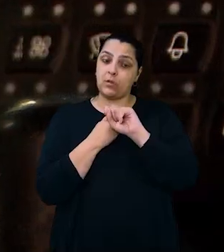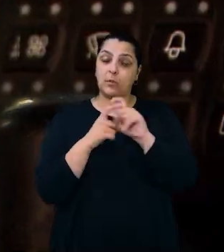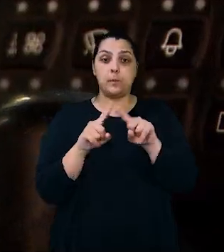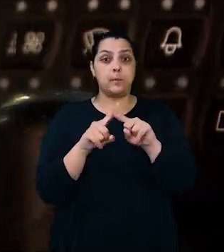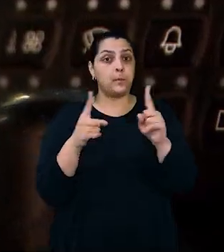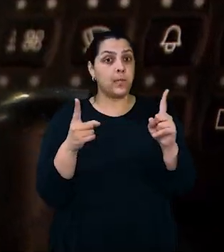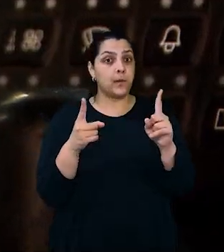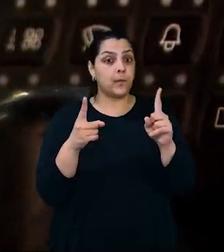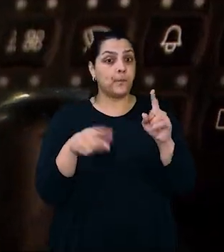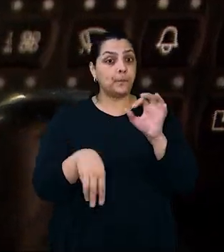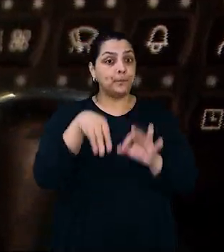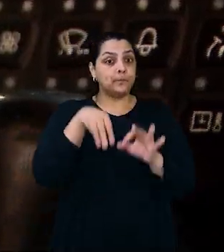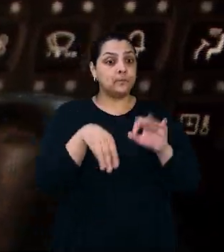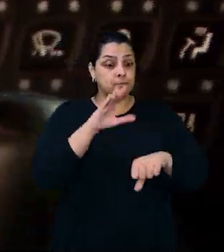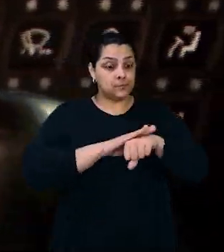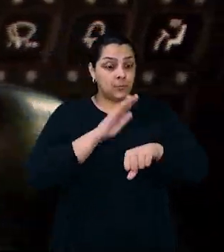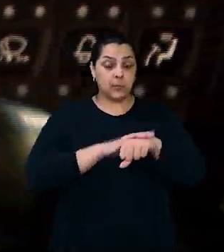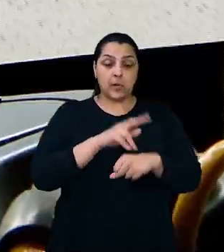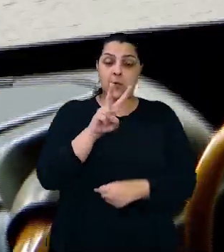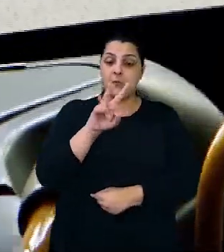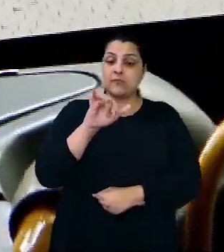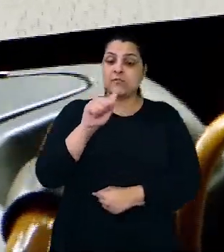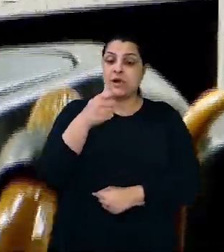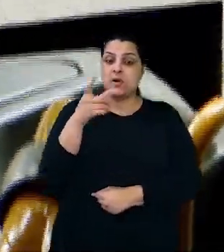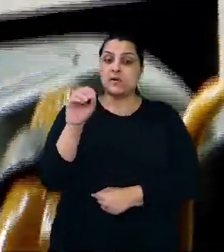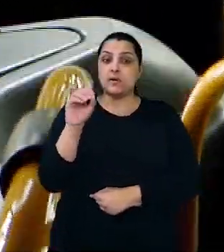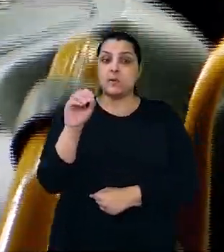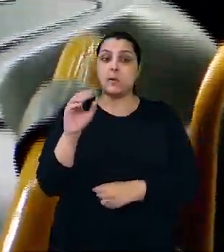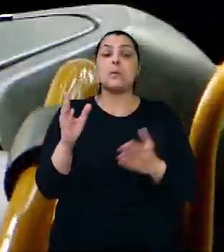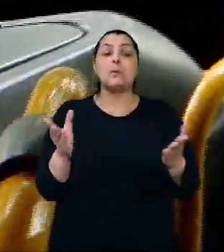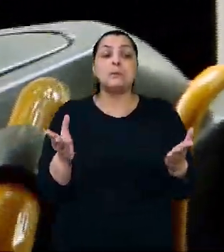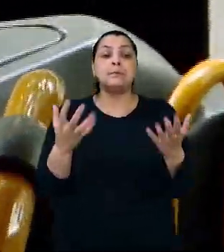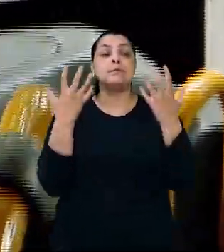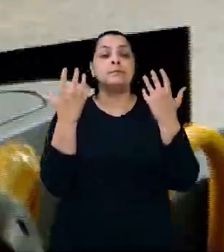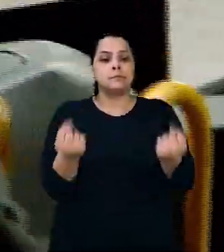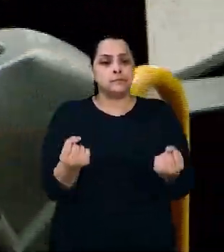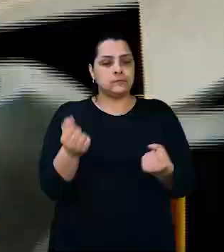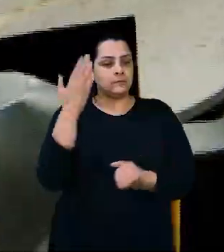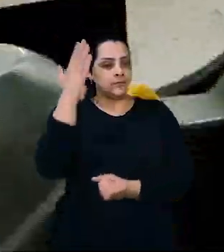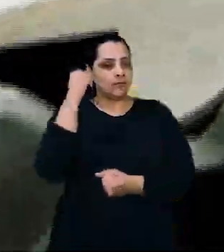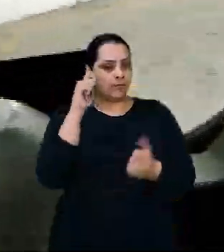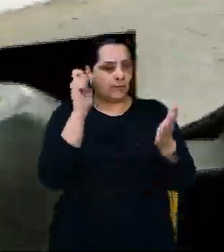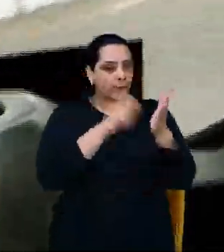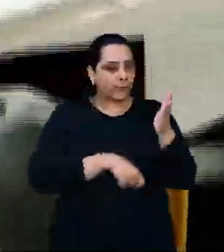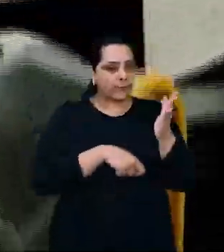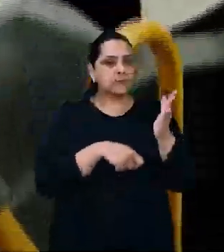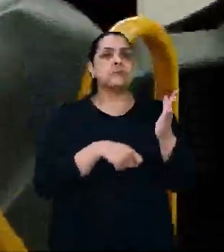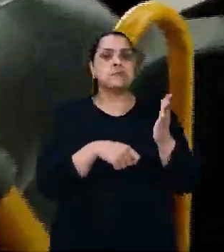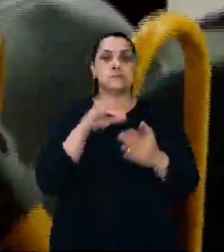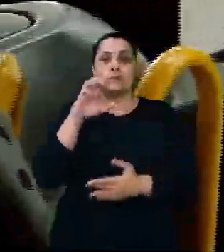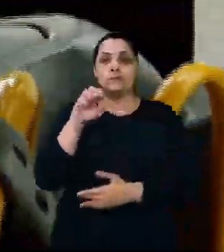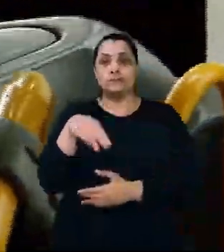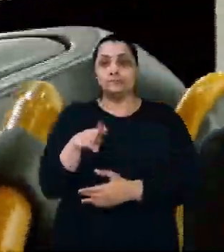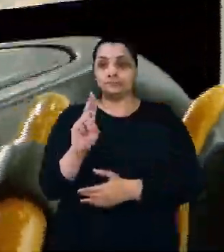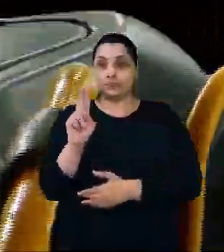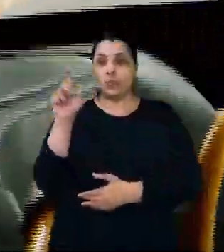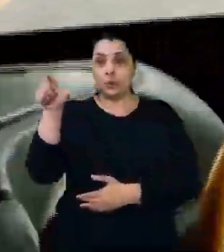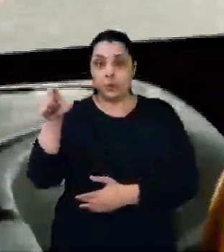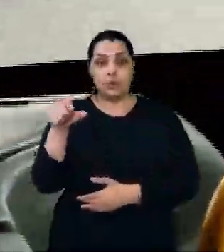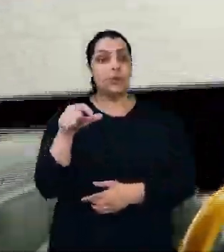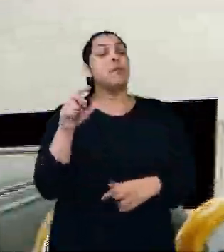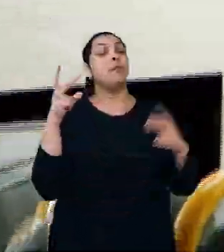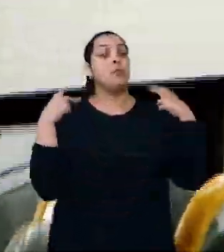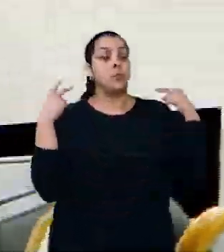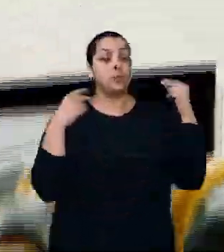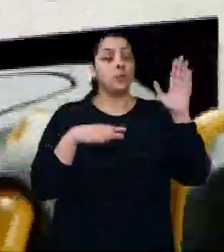mas o ministro ressaltou que a própria aviação Pirajussara havia admitido que, embora a contratação tivesse ocorrido em Embu das Artes, o motorista